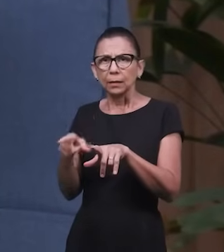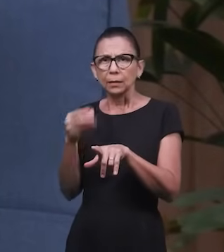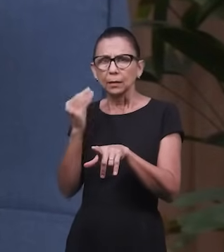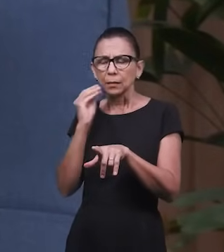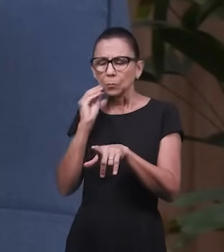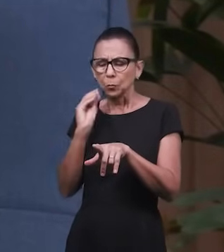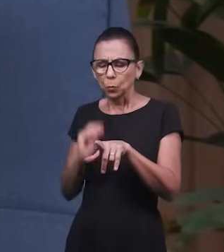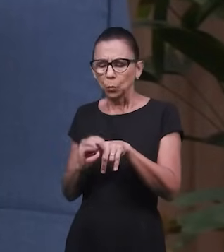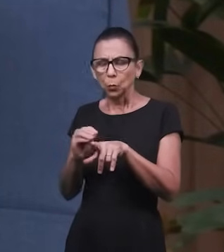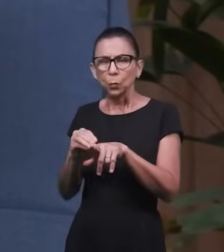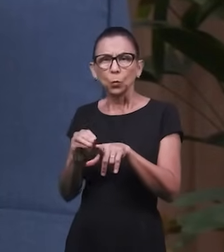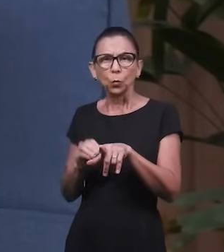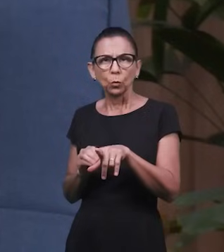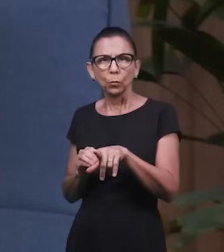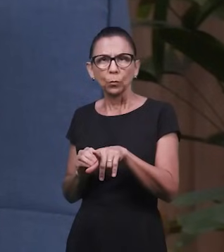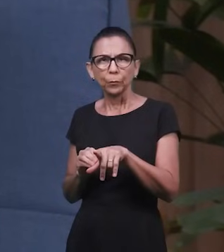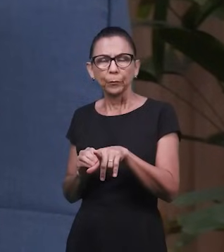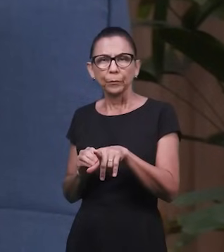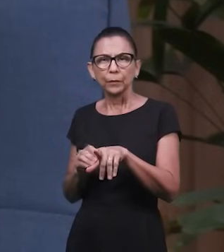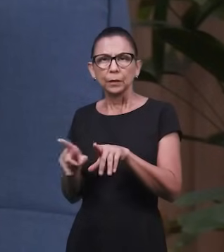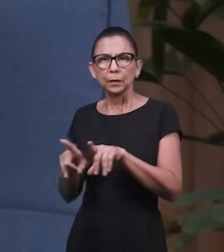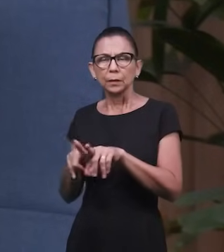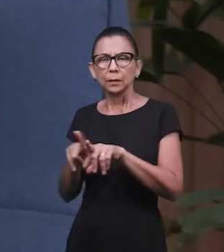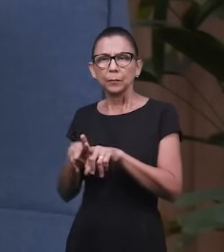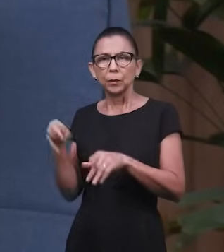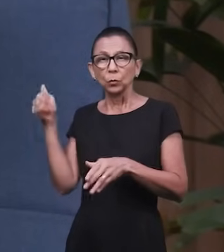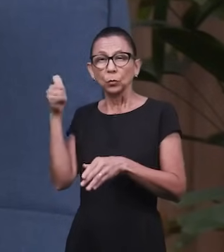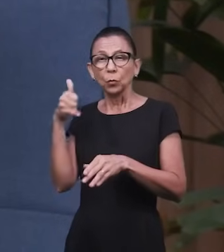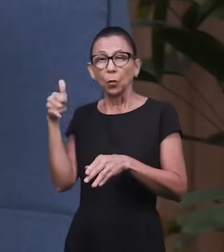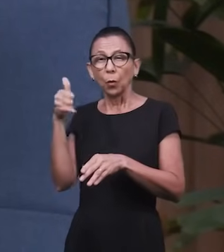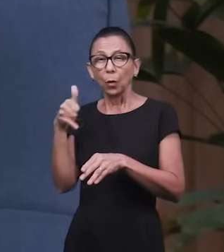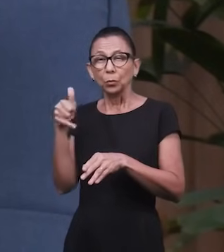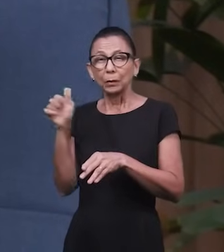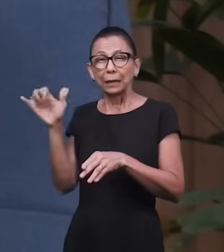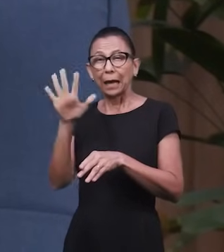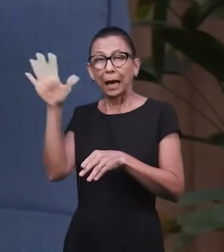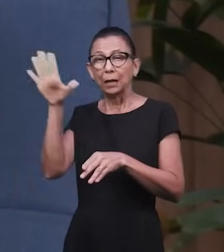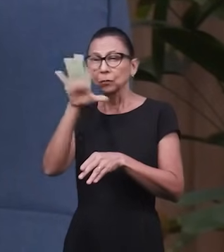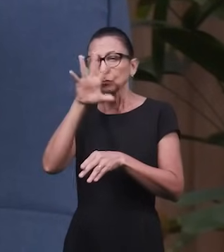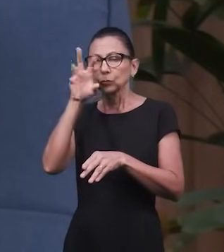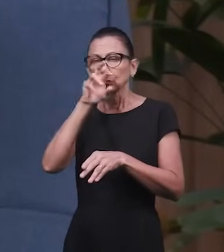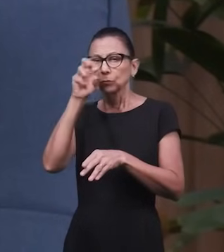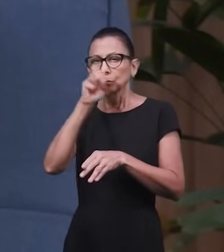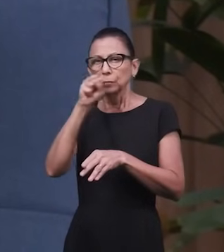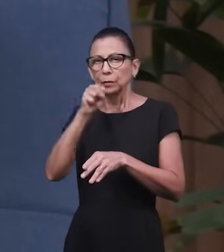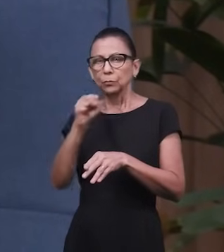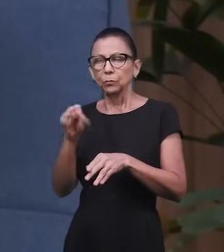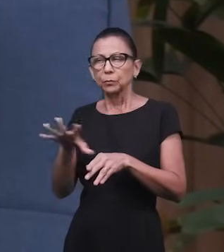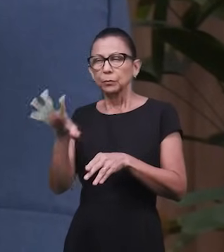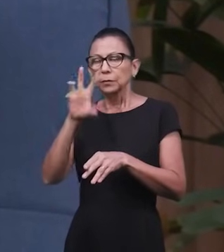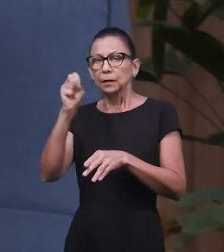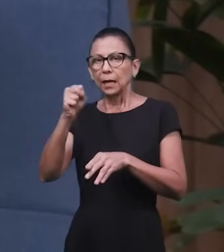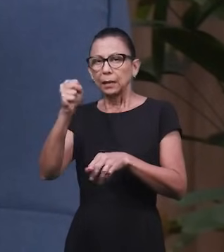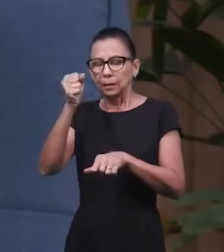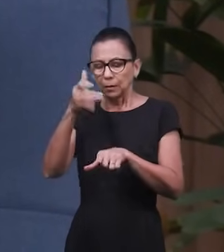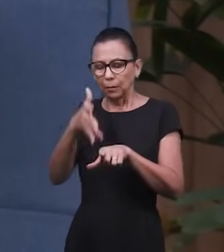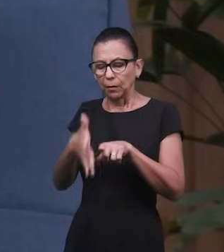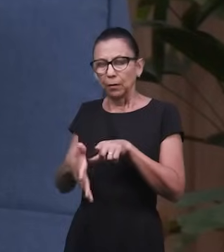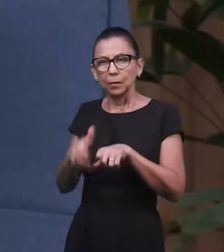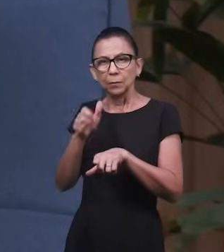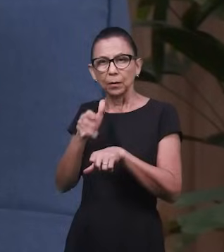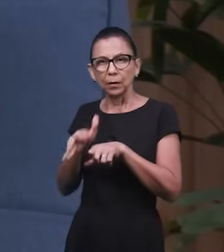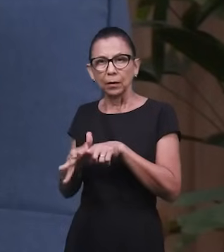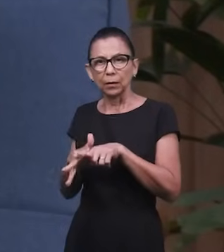é receber o filho. Foi o que os discípulos no caminho de Emaús fizeram, entendeu?